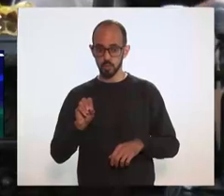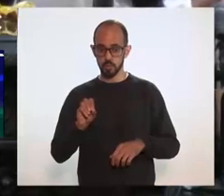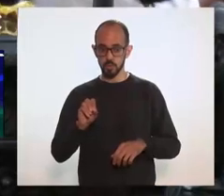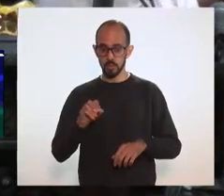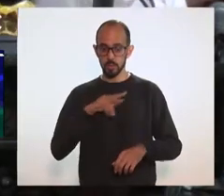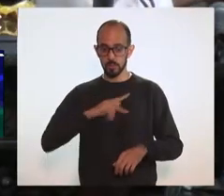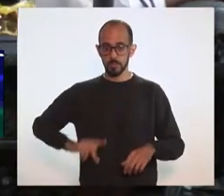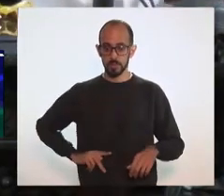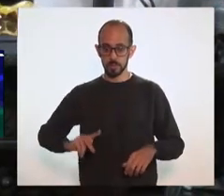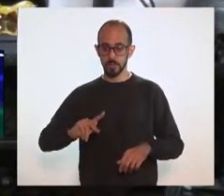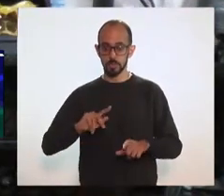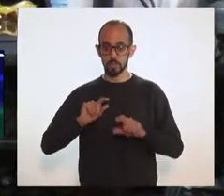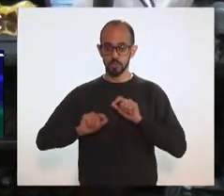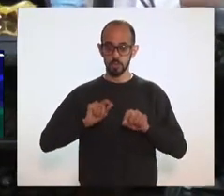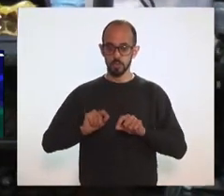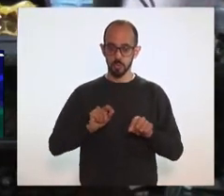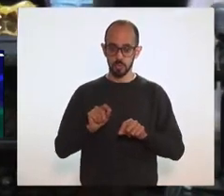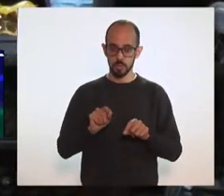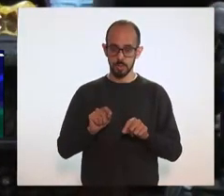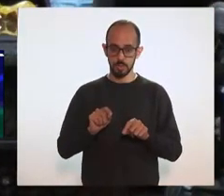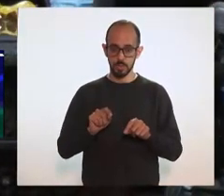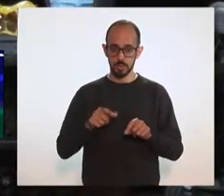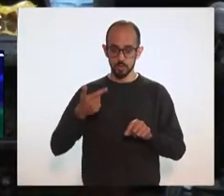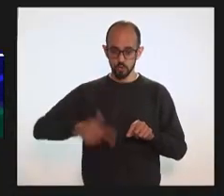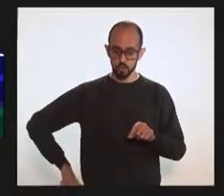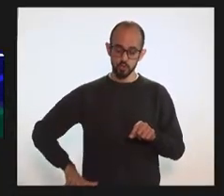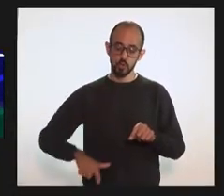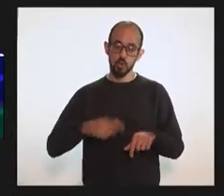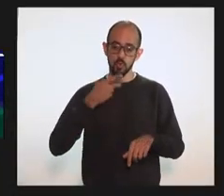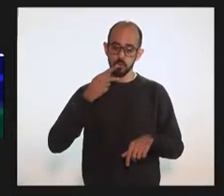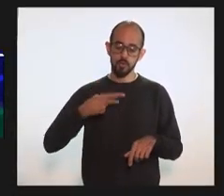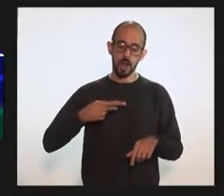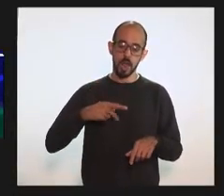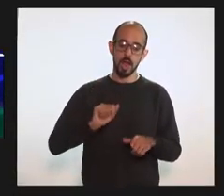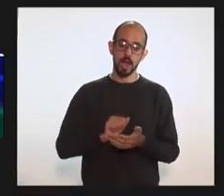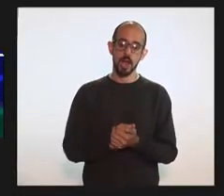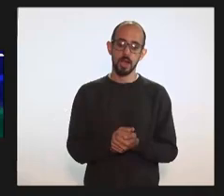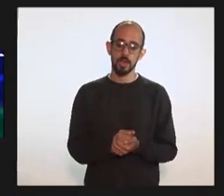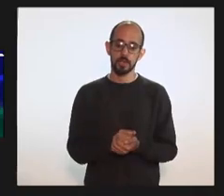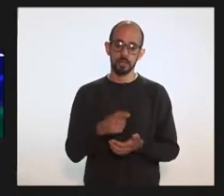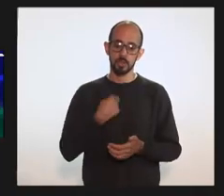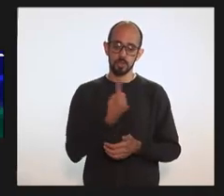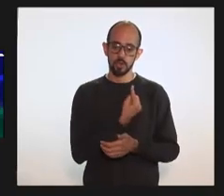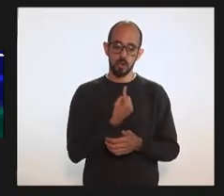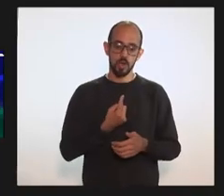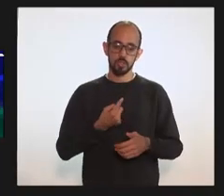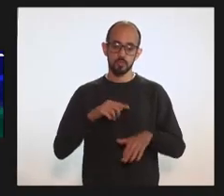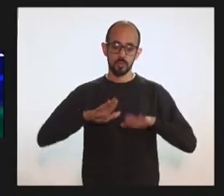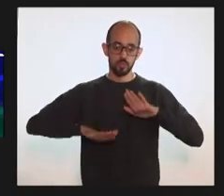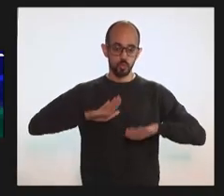Presidente, mais uma vez, a gente só ressaltando o seguinte. Nós tivemos o cuidado, a